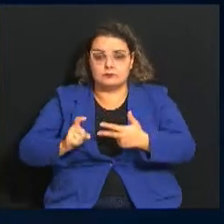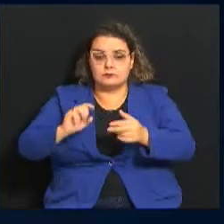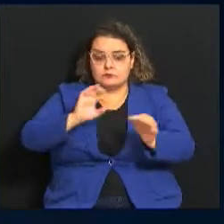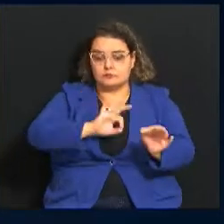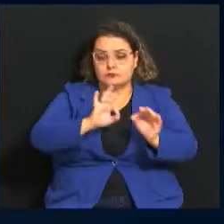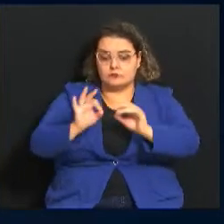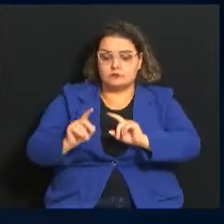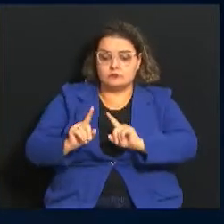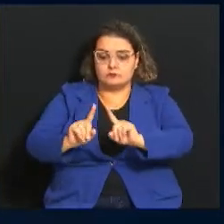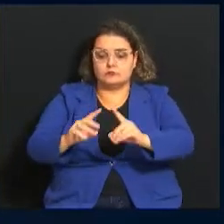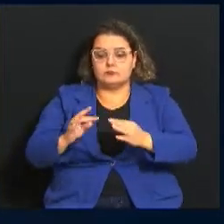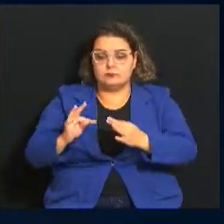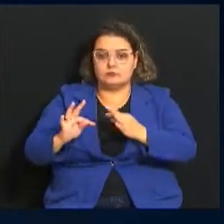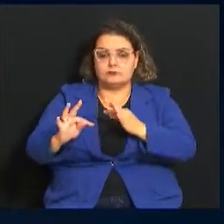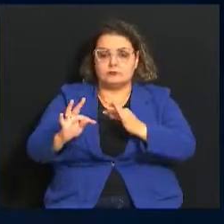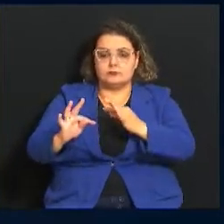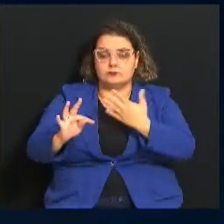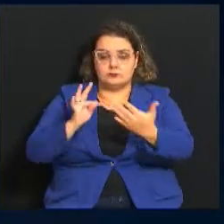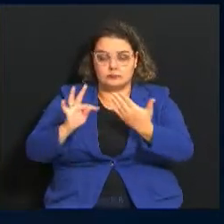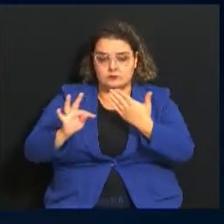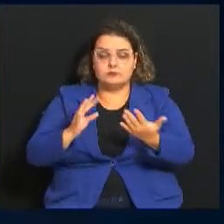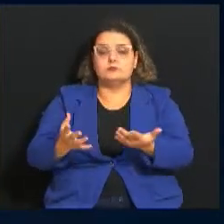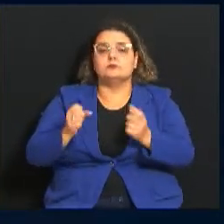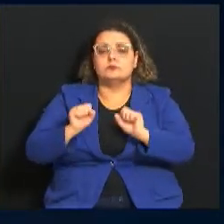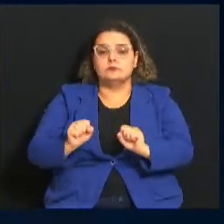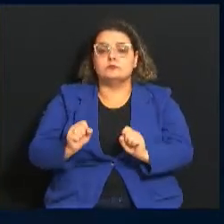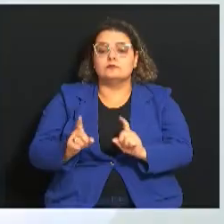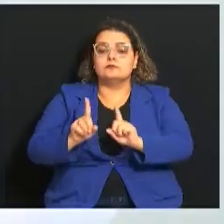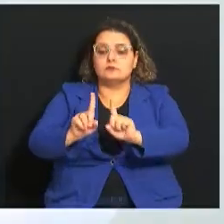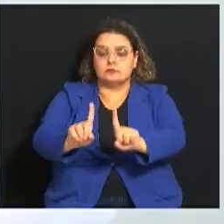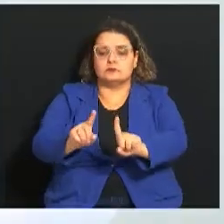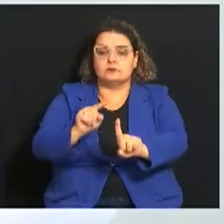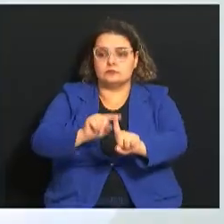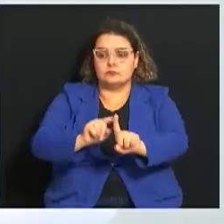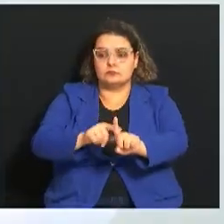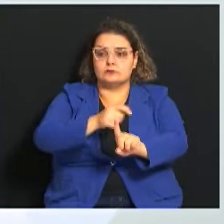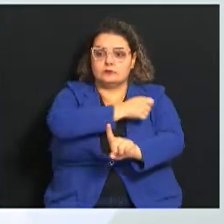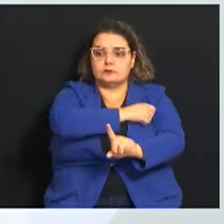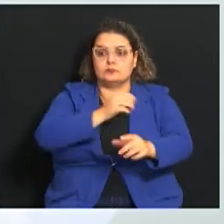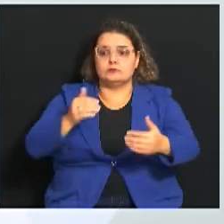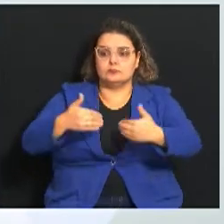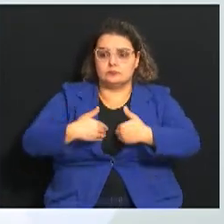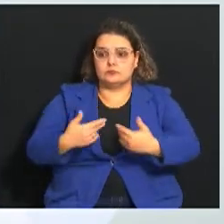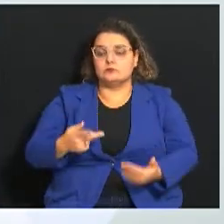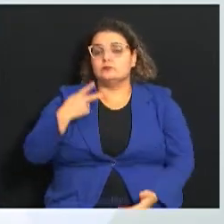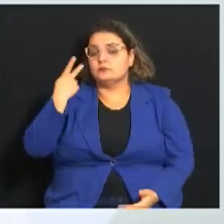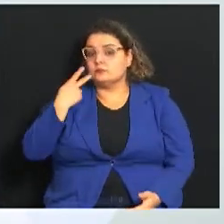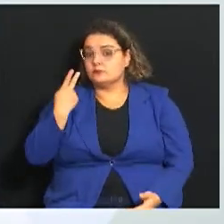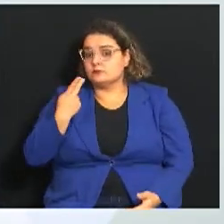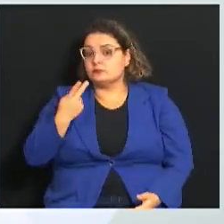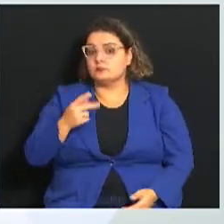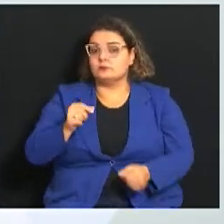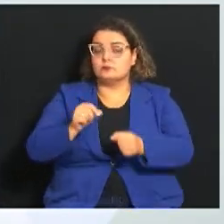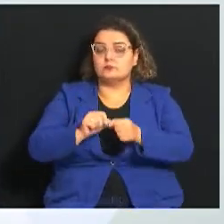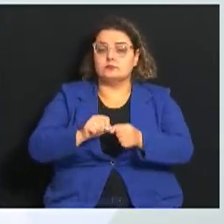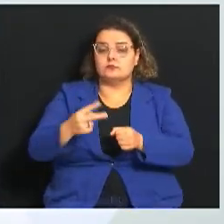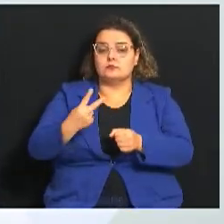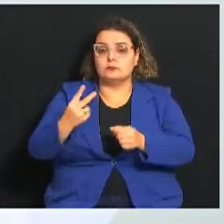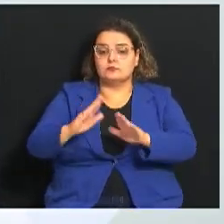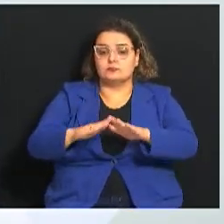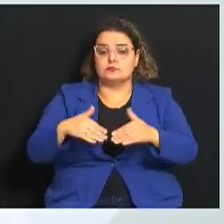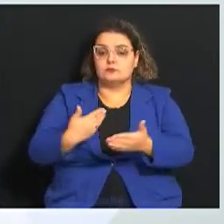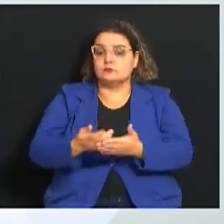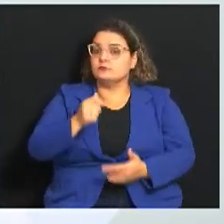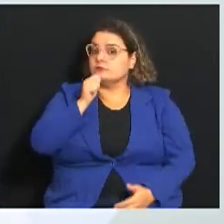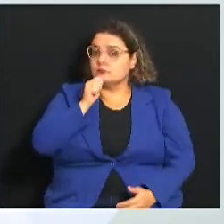terapêutico ele possa acompanhar essas crianças autistas na sala de aula. O vereador fez um segundo requerimento, ainda não respondido,